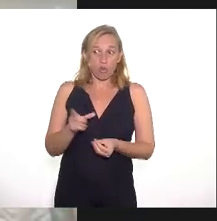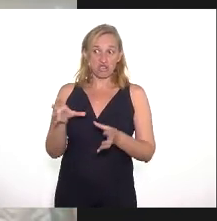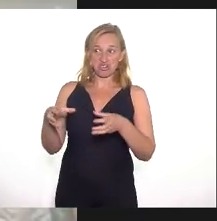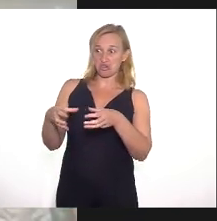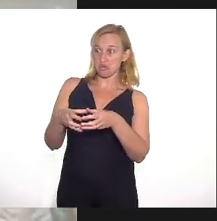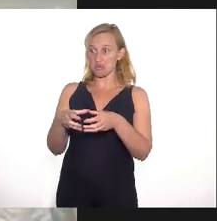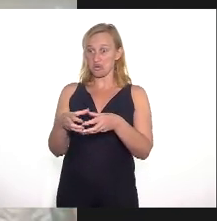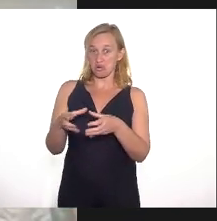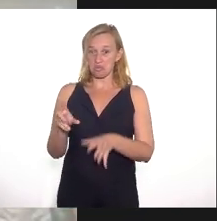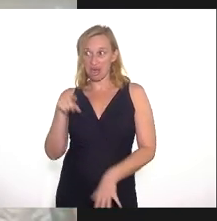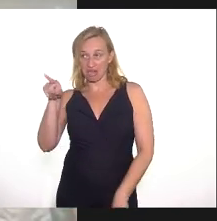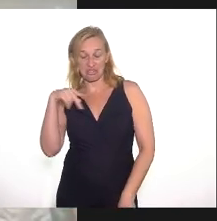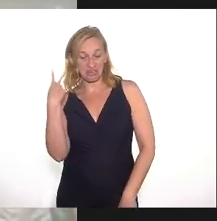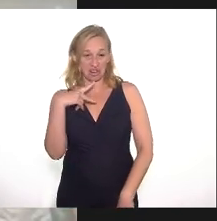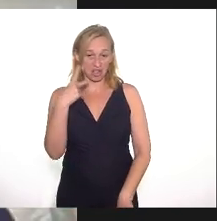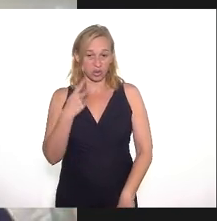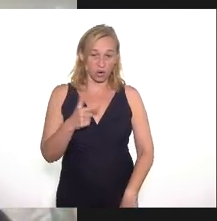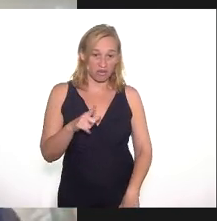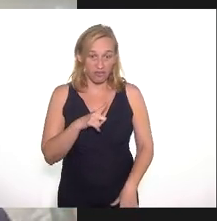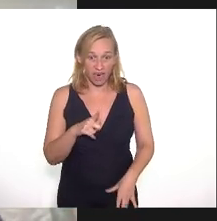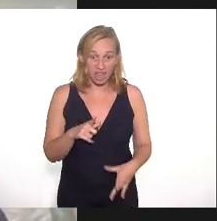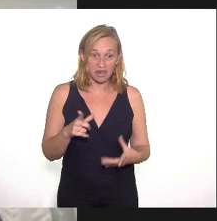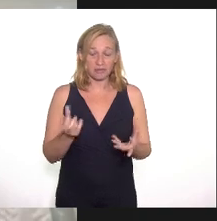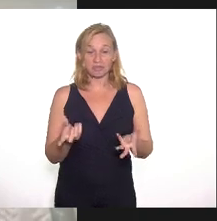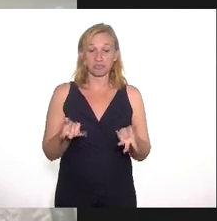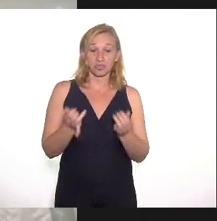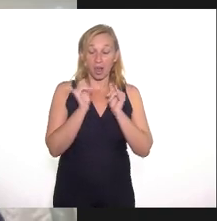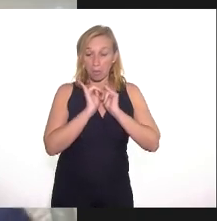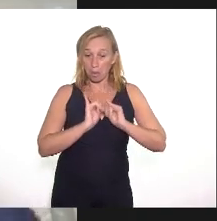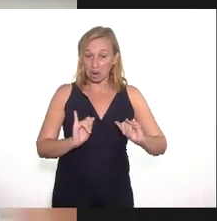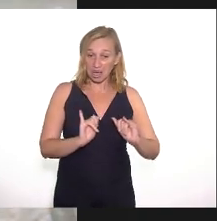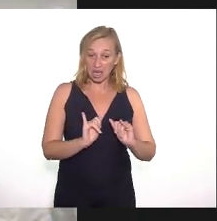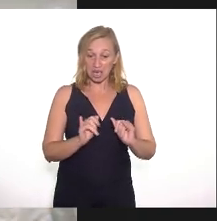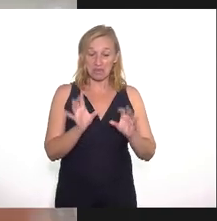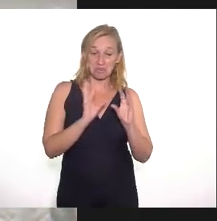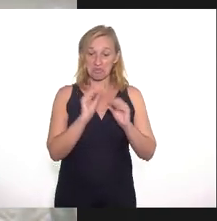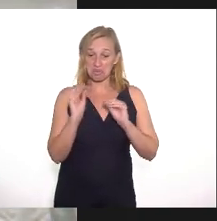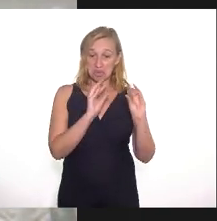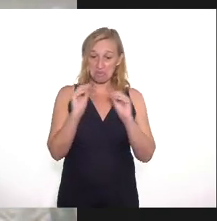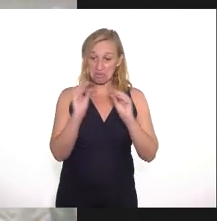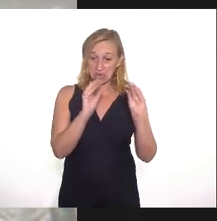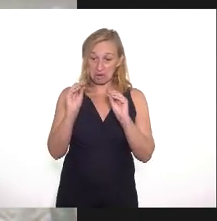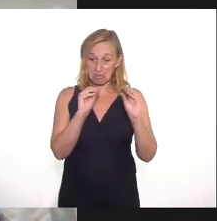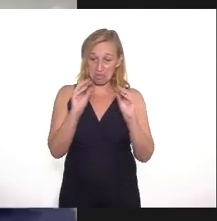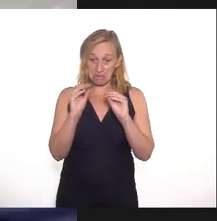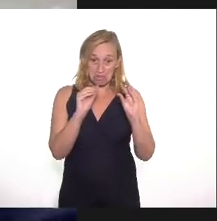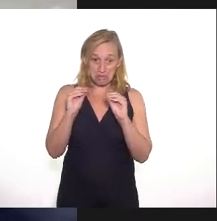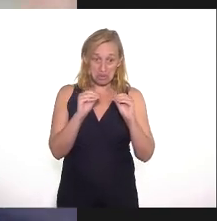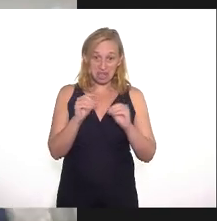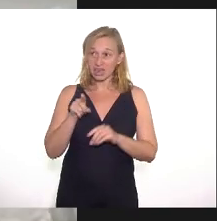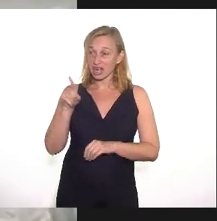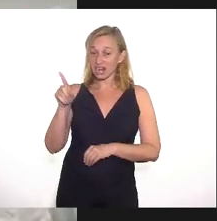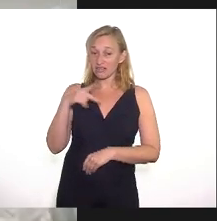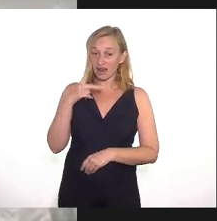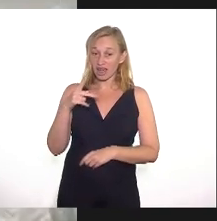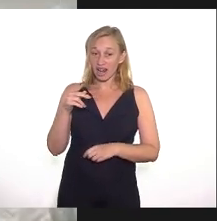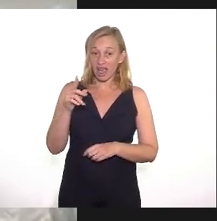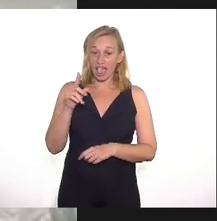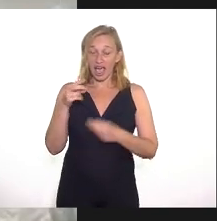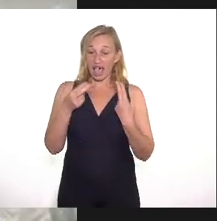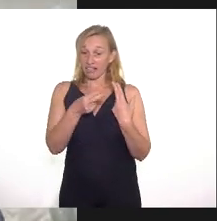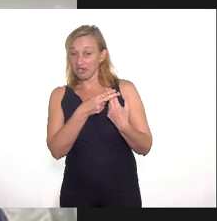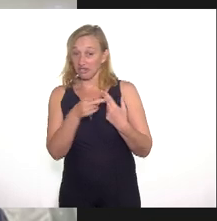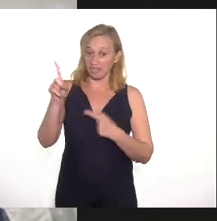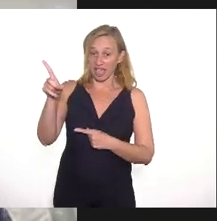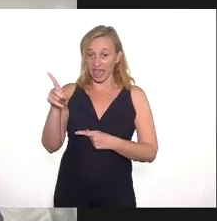turma, essa vereadora tem, inclusive na publicação em que conta esse mimimi, esse vitimismo, que ela bota lá um hashtag